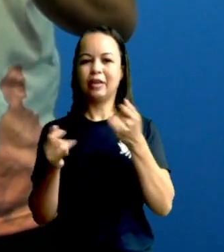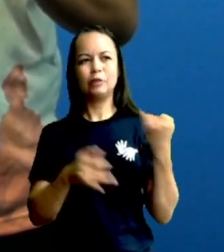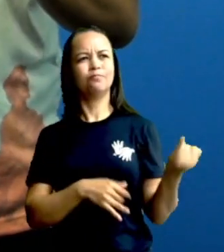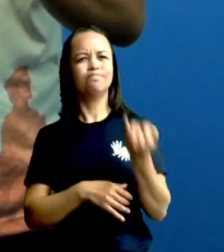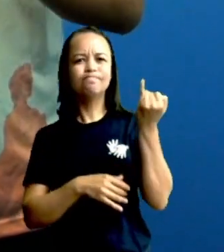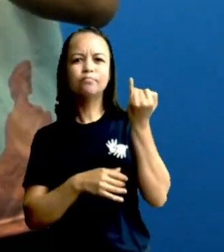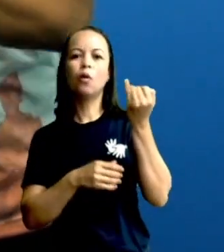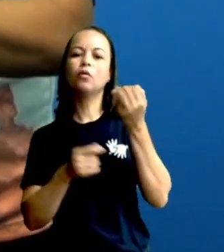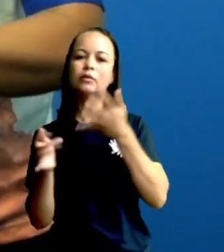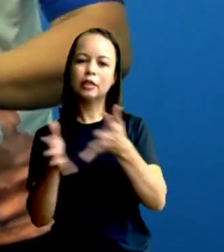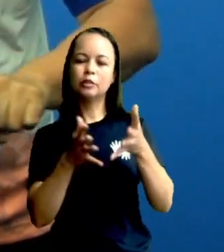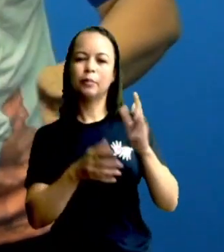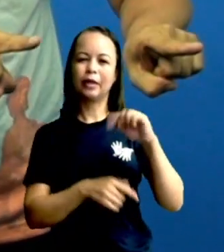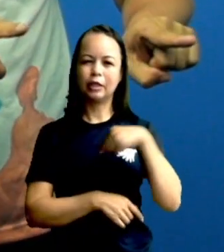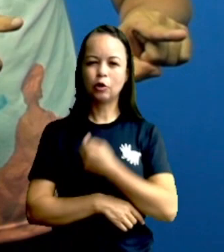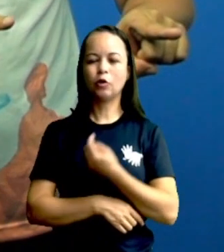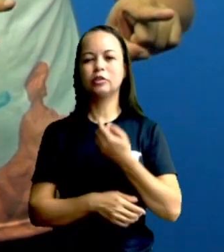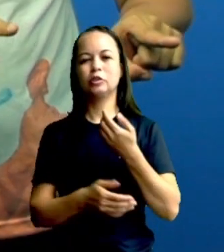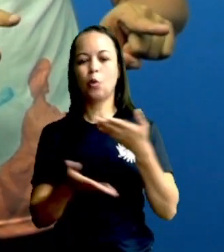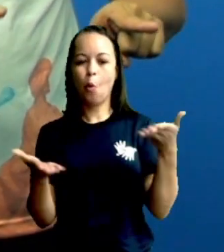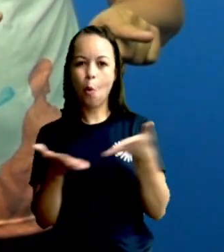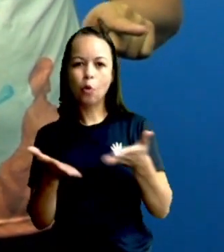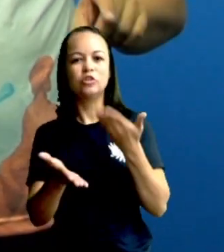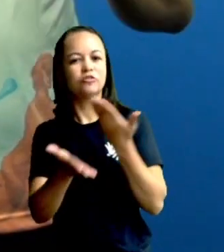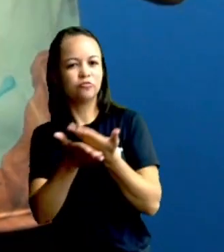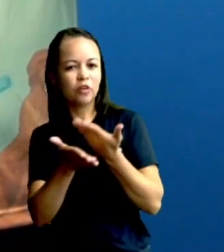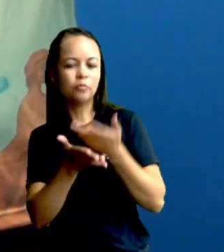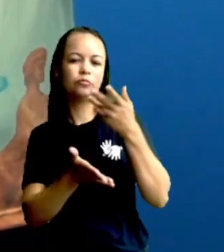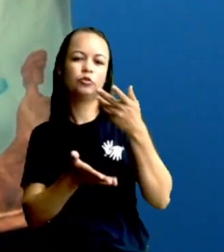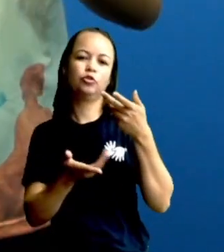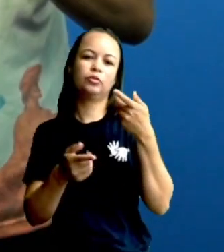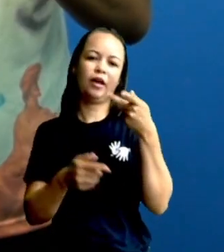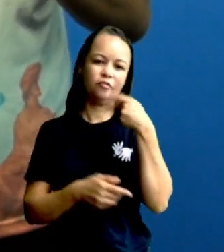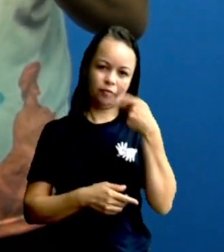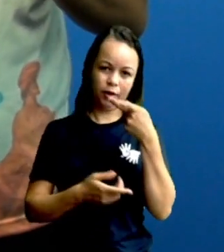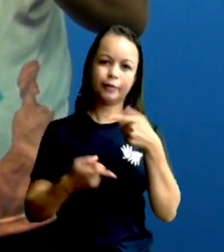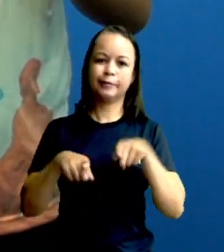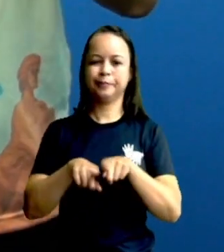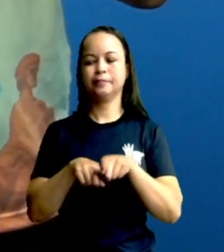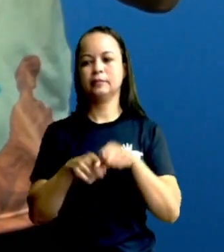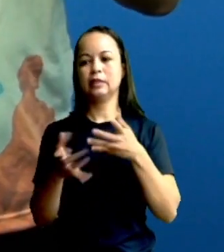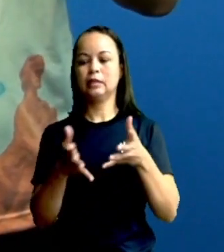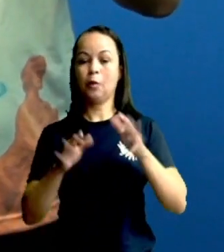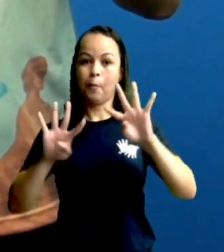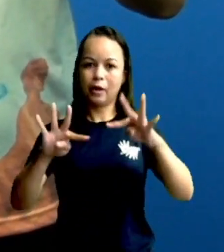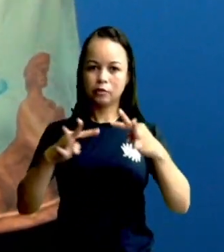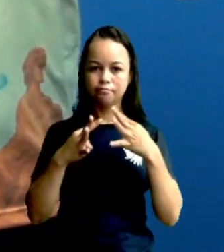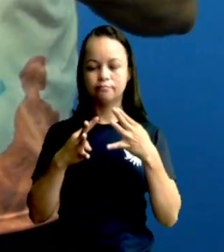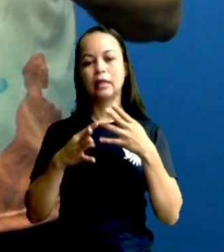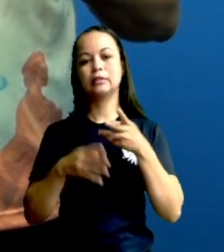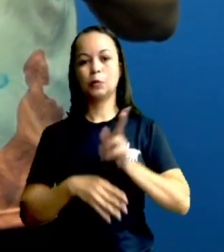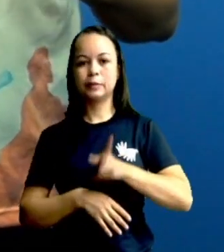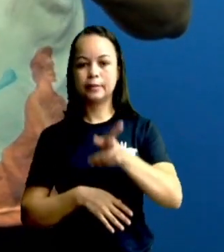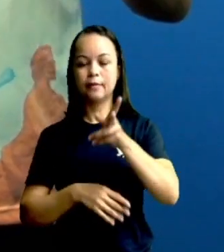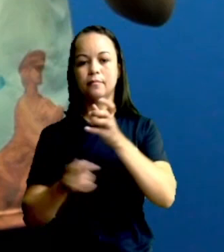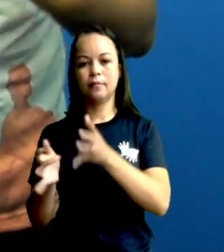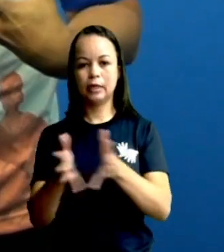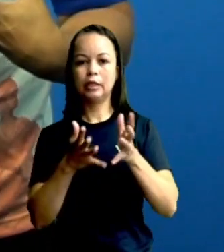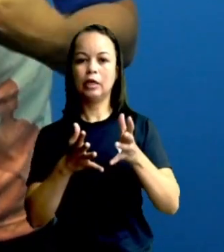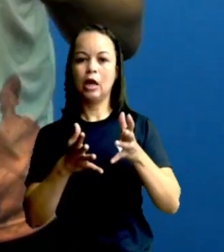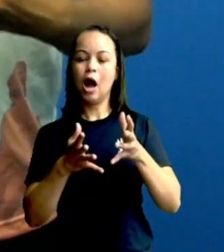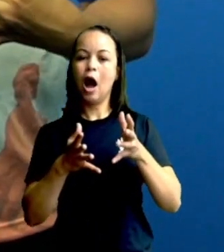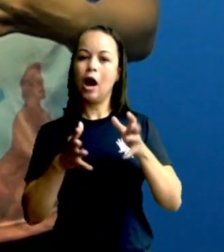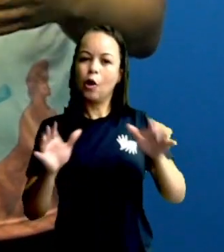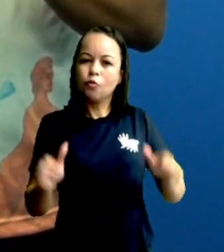grande norteador para o que a gente vai justamente hoje falar. Então, presta atenção, porque tem a ver com a tua qualidade de vida. Quem